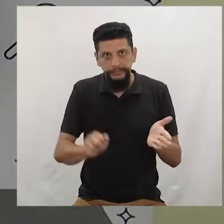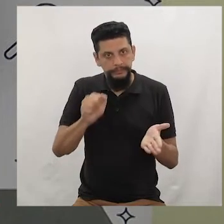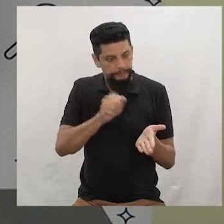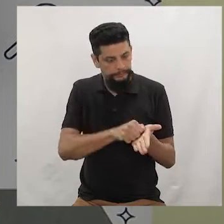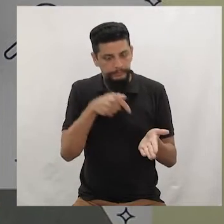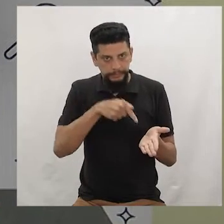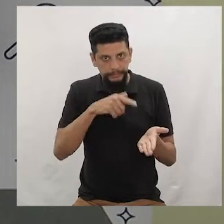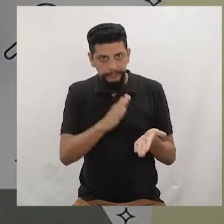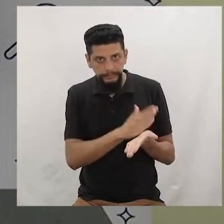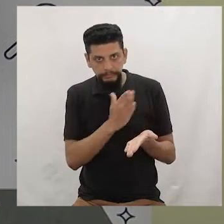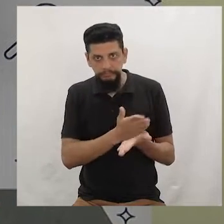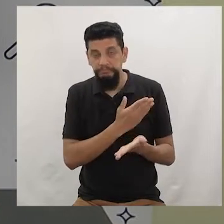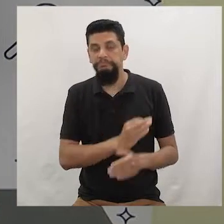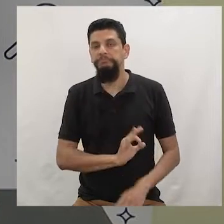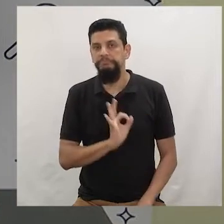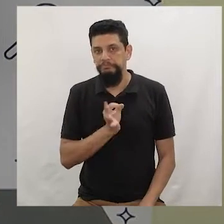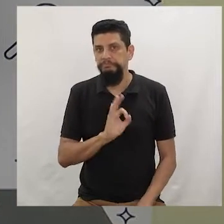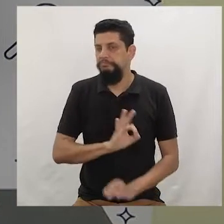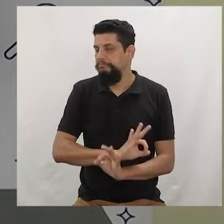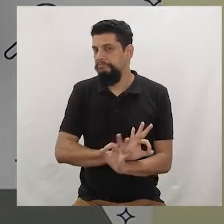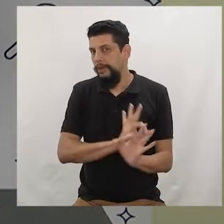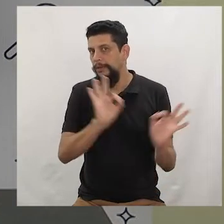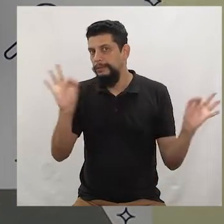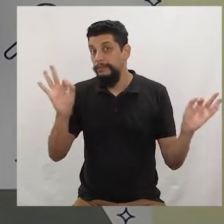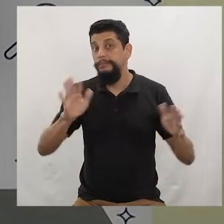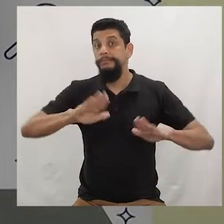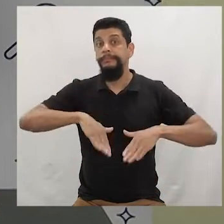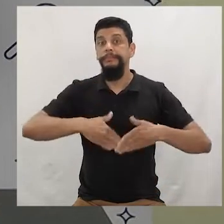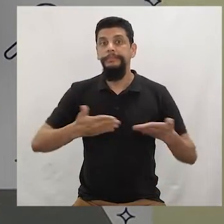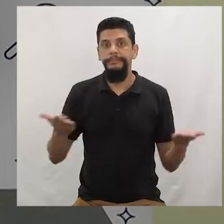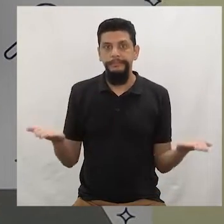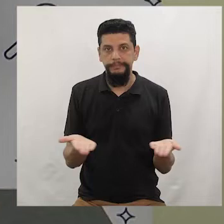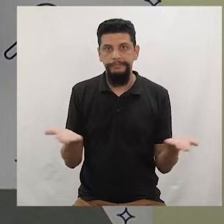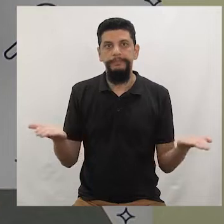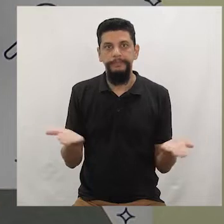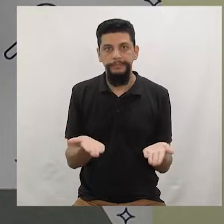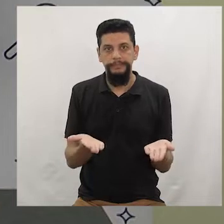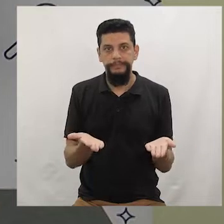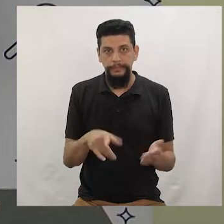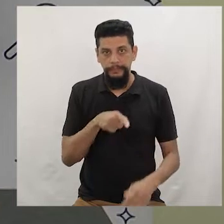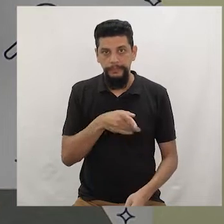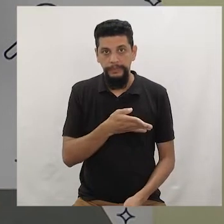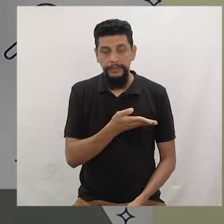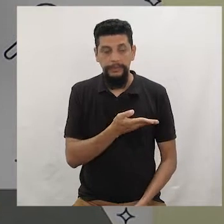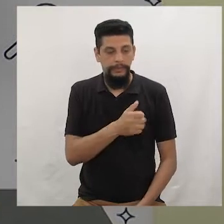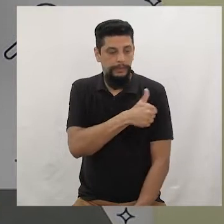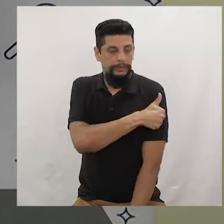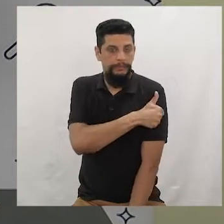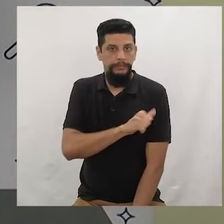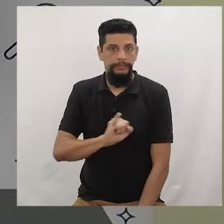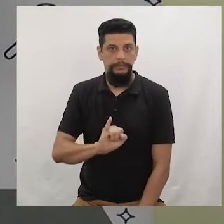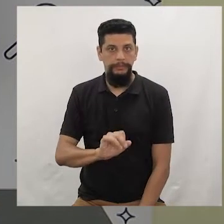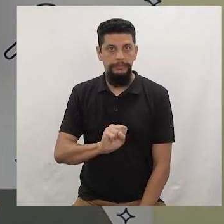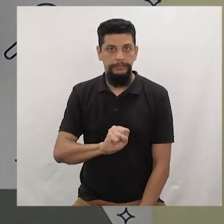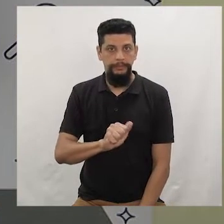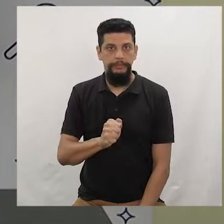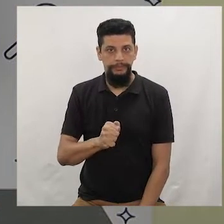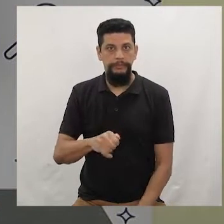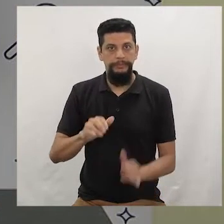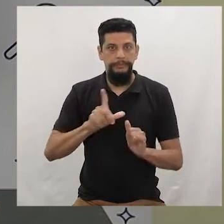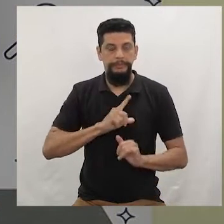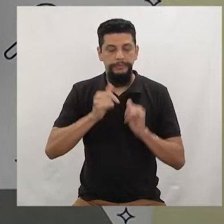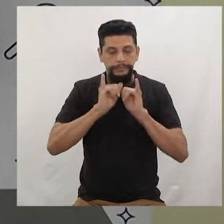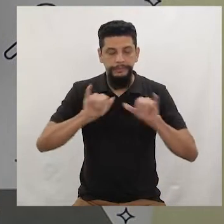Fizeram um registro? Muito bem. Então, agora é com a Isa. A Isa tem